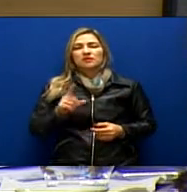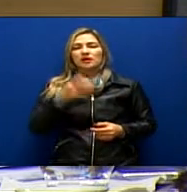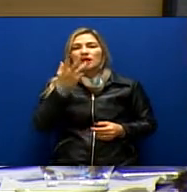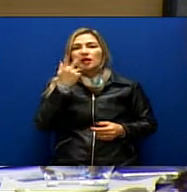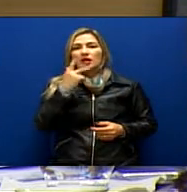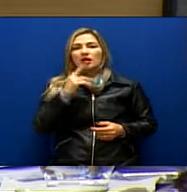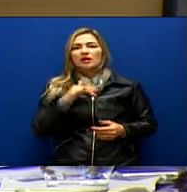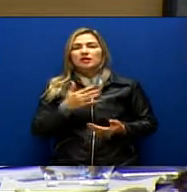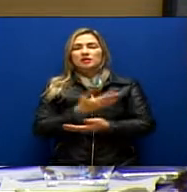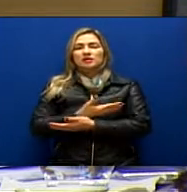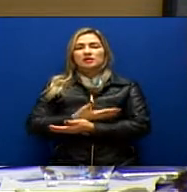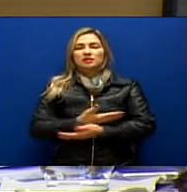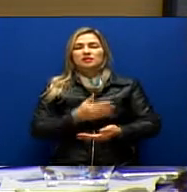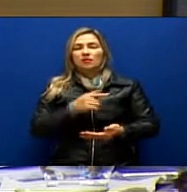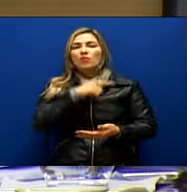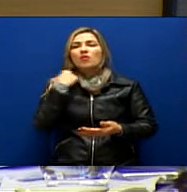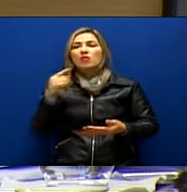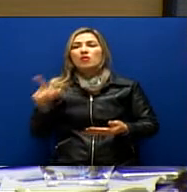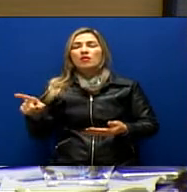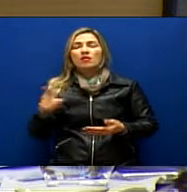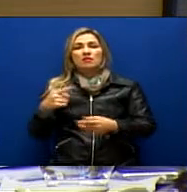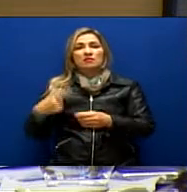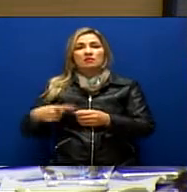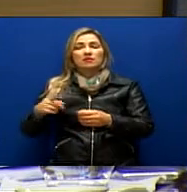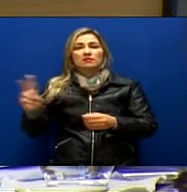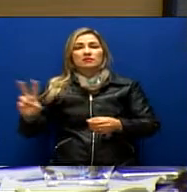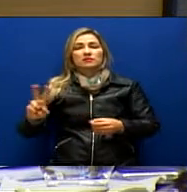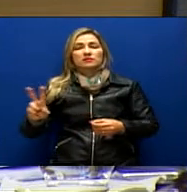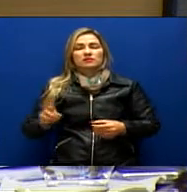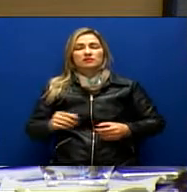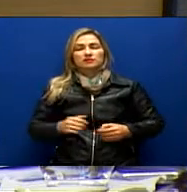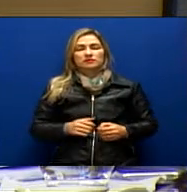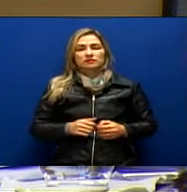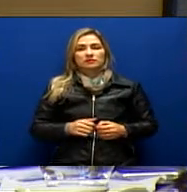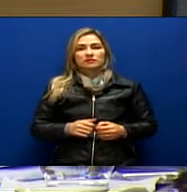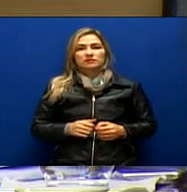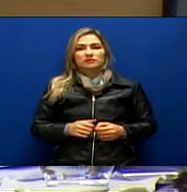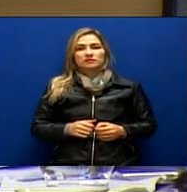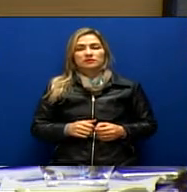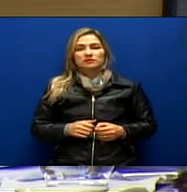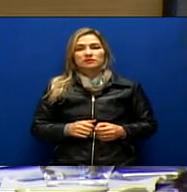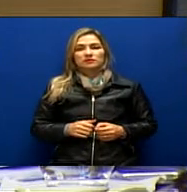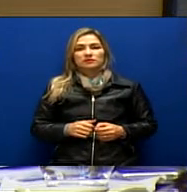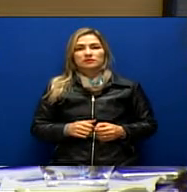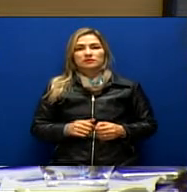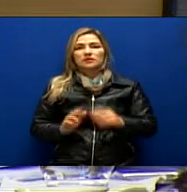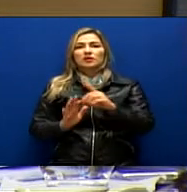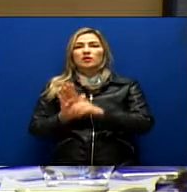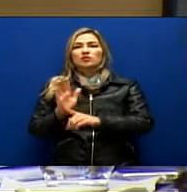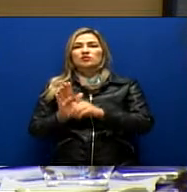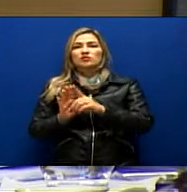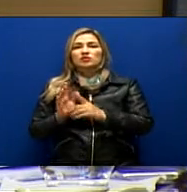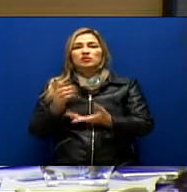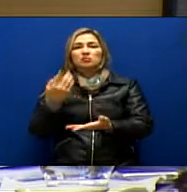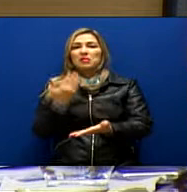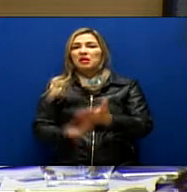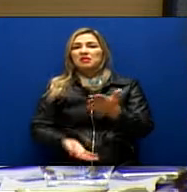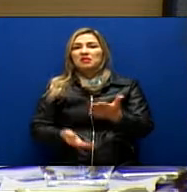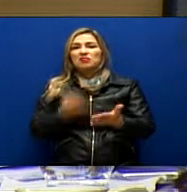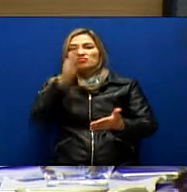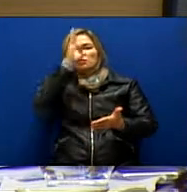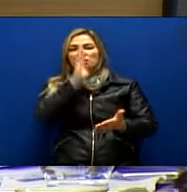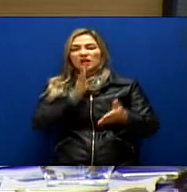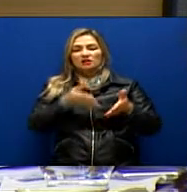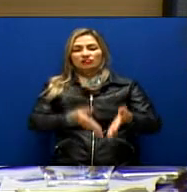de Votorantim, mas era de Sorocaba, foi atender lá, como o senhor falou agora. Aí ia perder o direito de ser aqui, entendeu? Então, o senhor está de